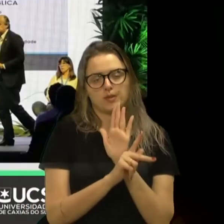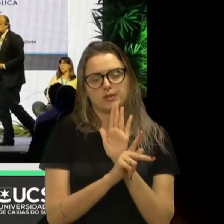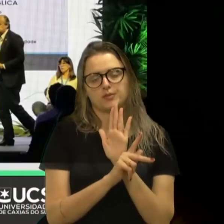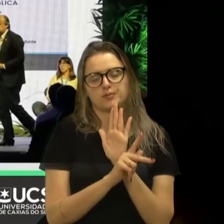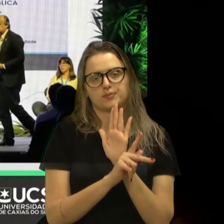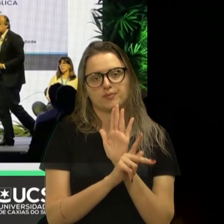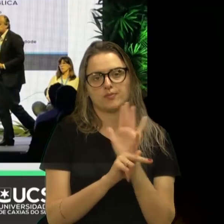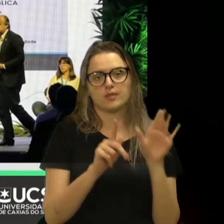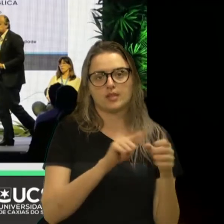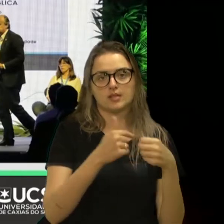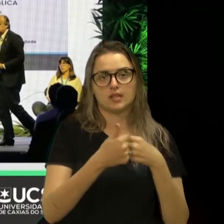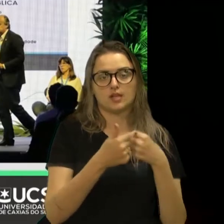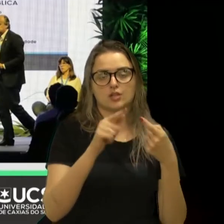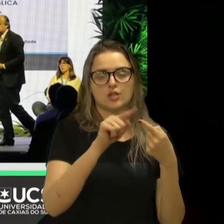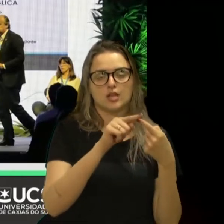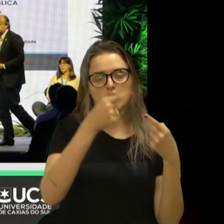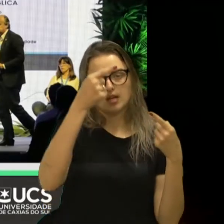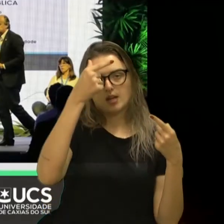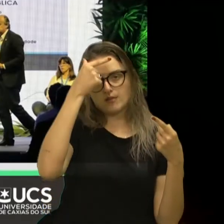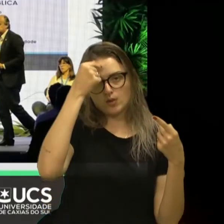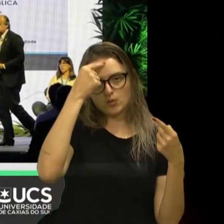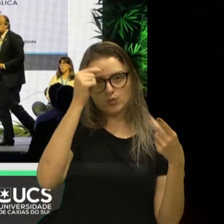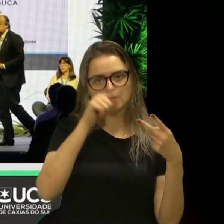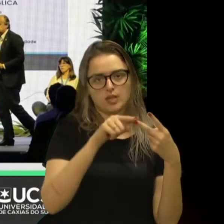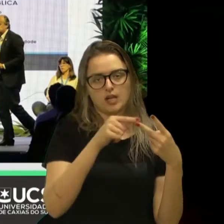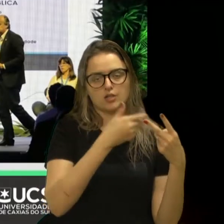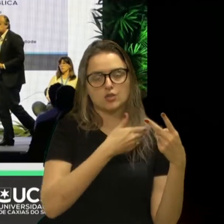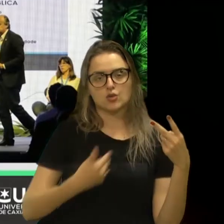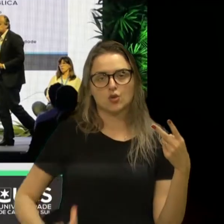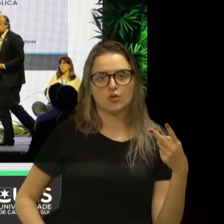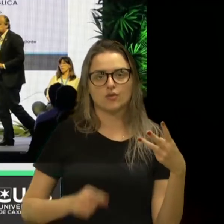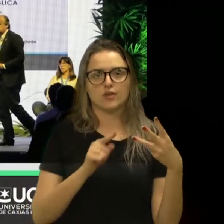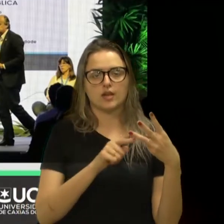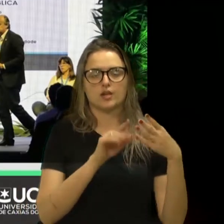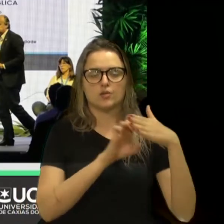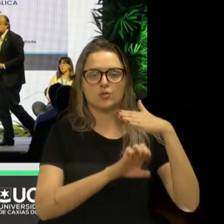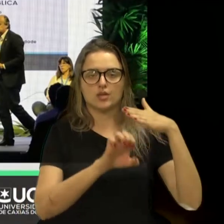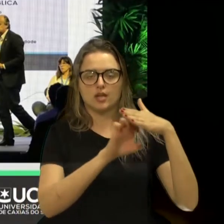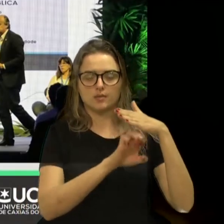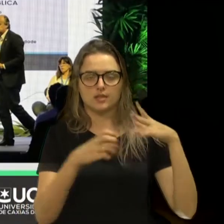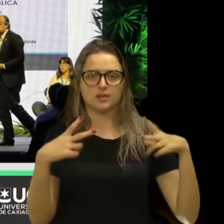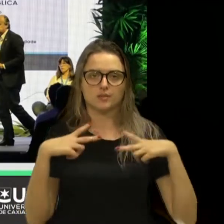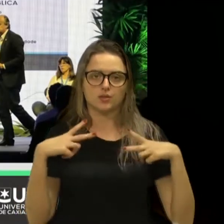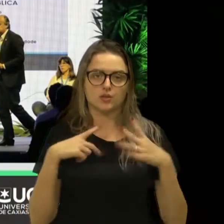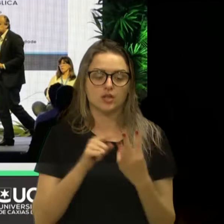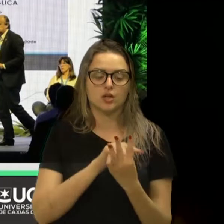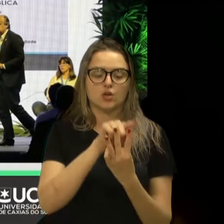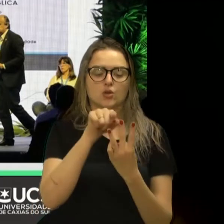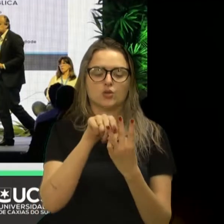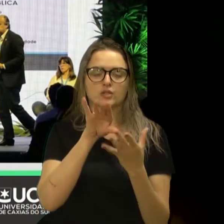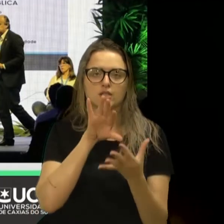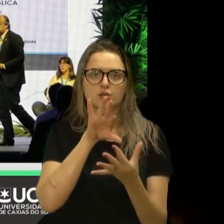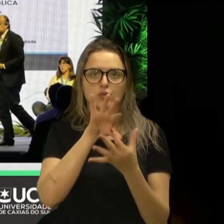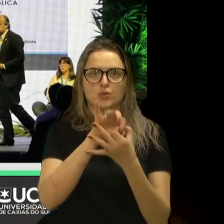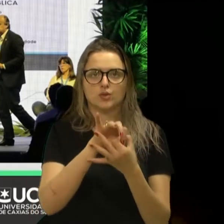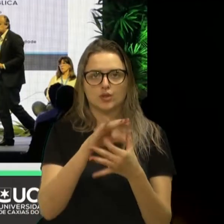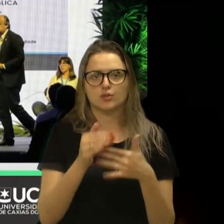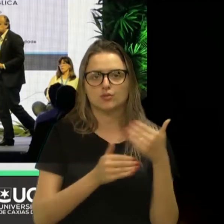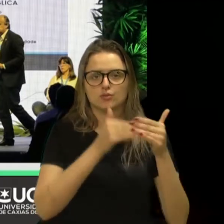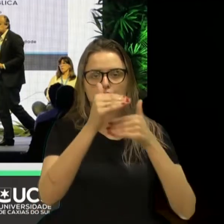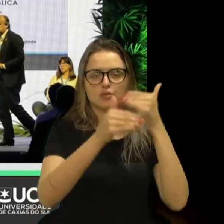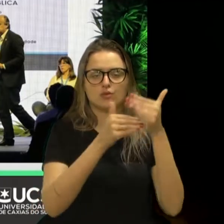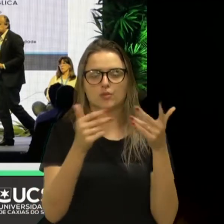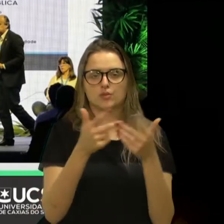ou seja, a academia, o poder público e a iniciativa privada, o setor produtivo, trabalhando em prol do desenvolvimento,